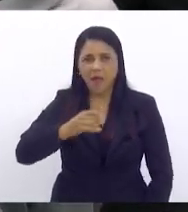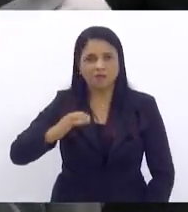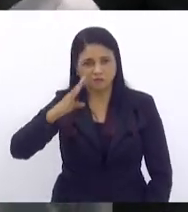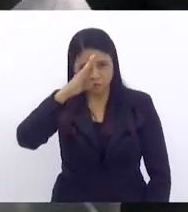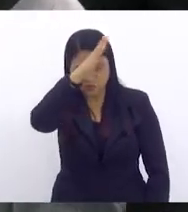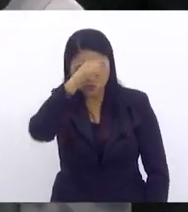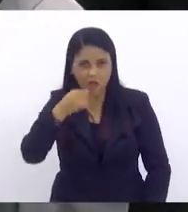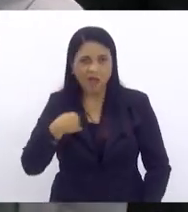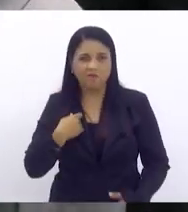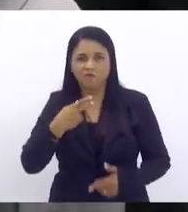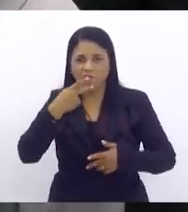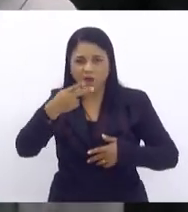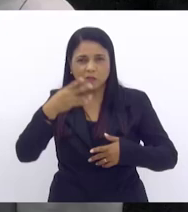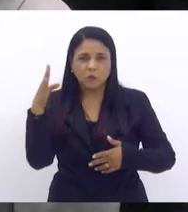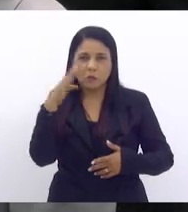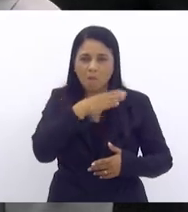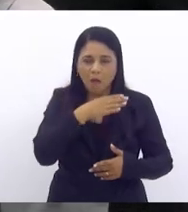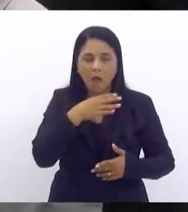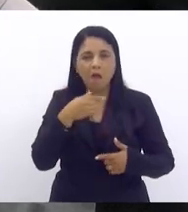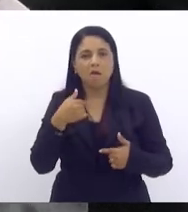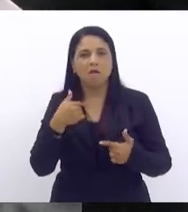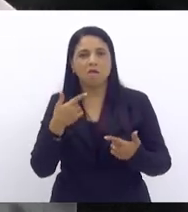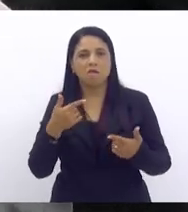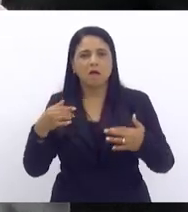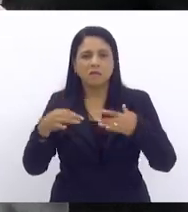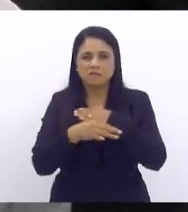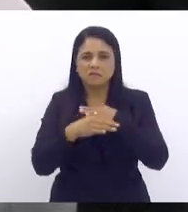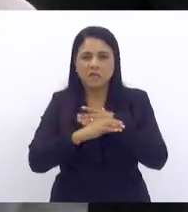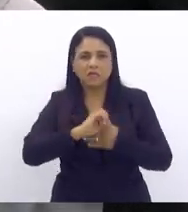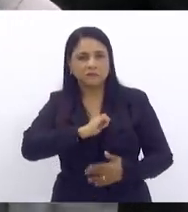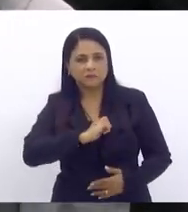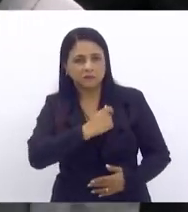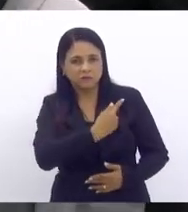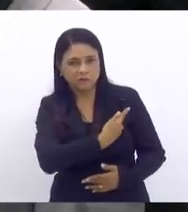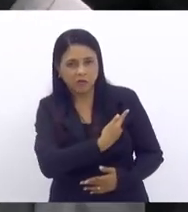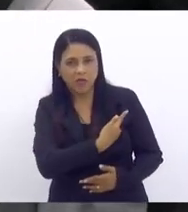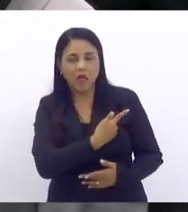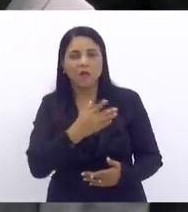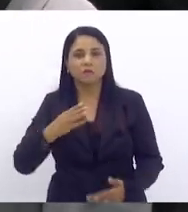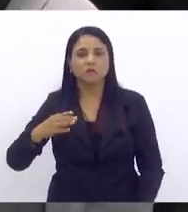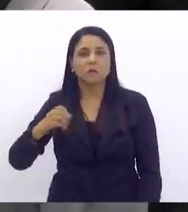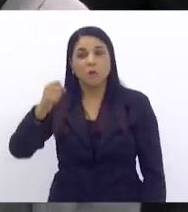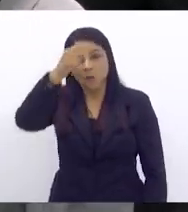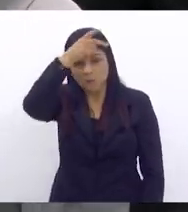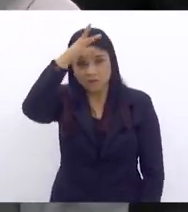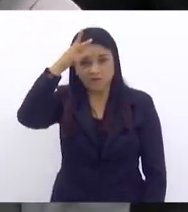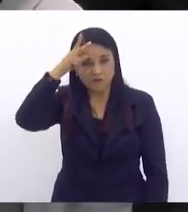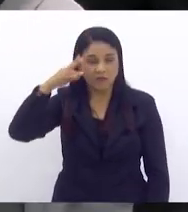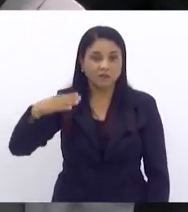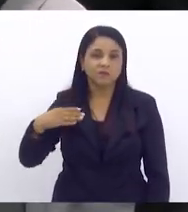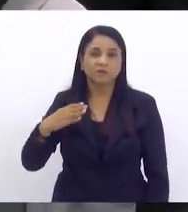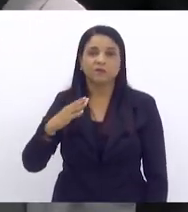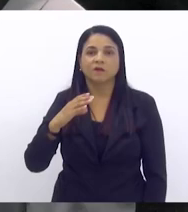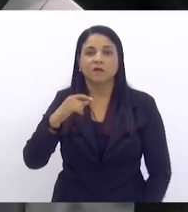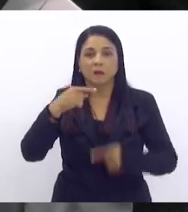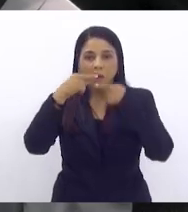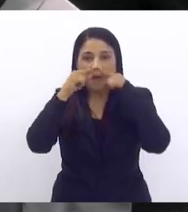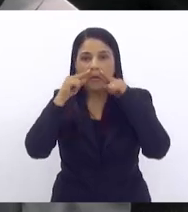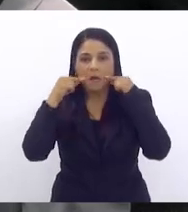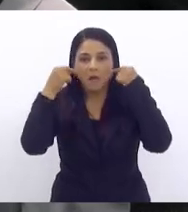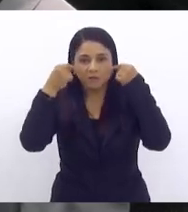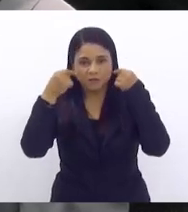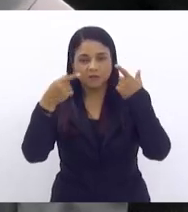das ações que revolucionaram a cidade de São Gonçalo, protagonizadas pelo prefeito Capitão Nelson. É um crítico, quanto mais,